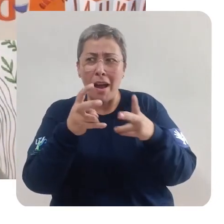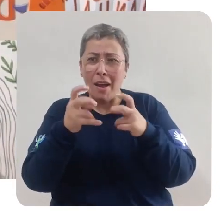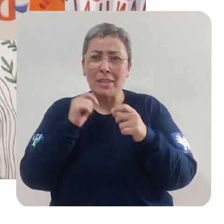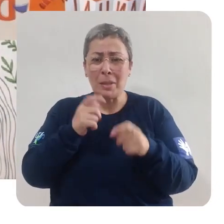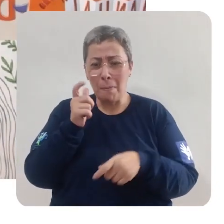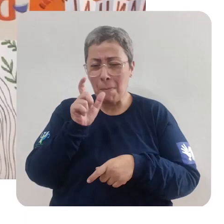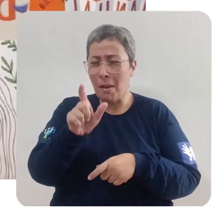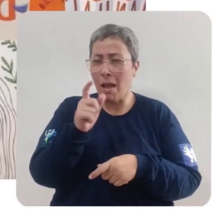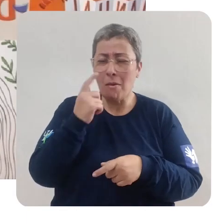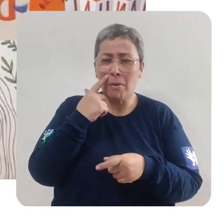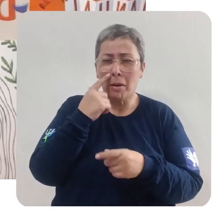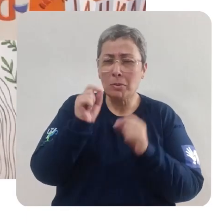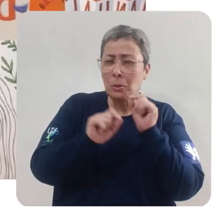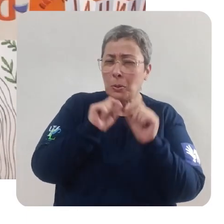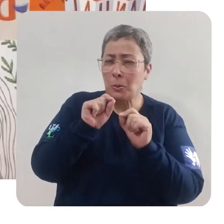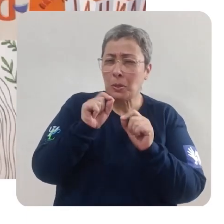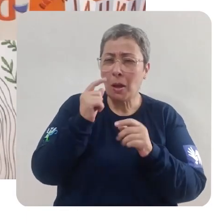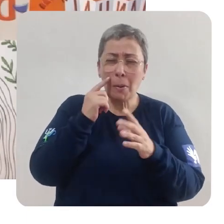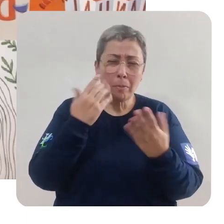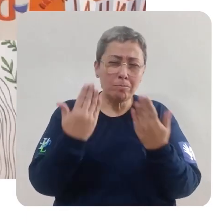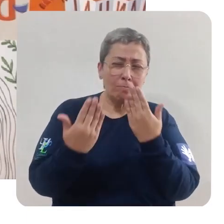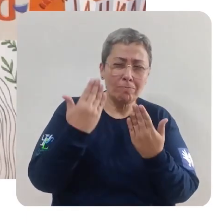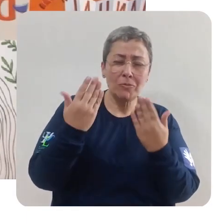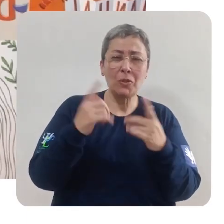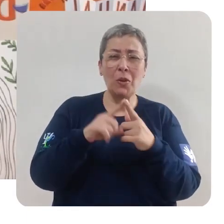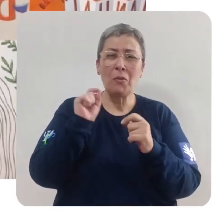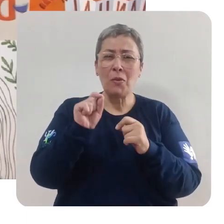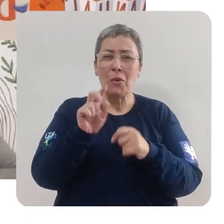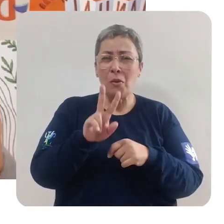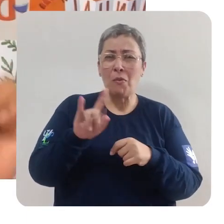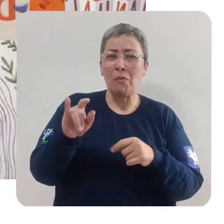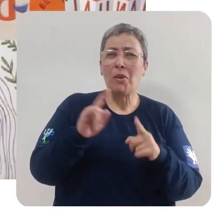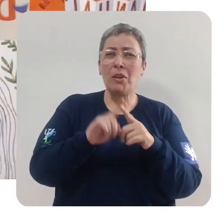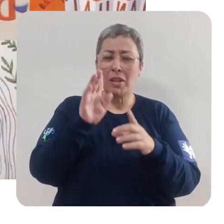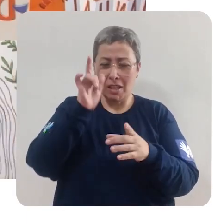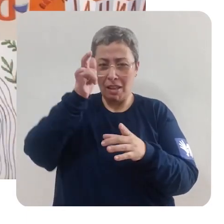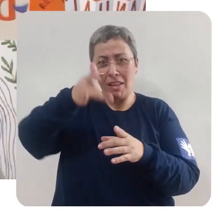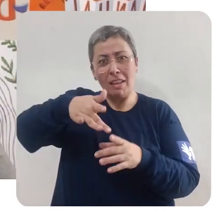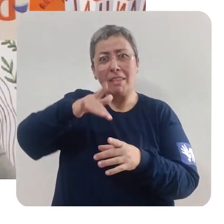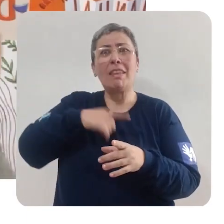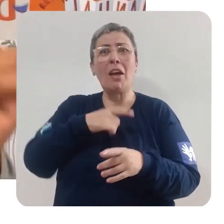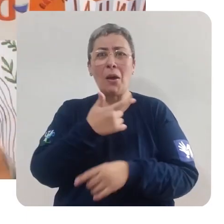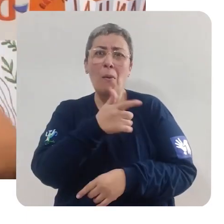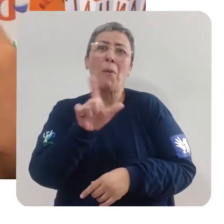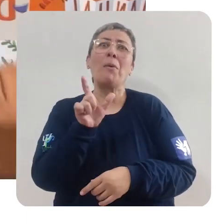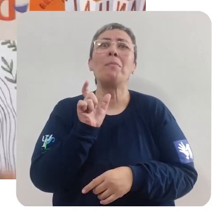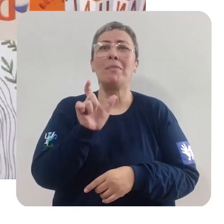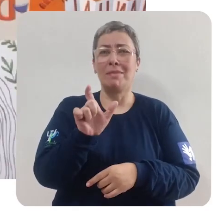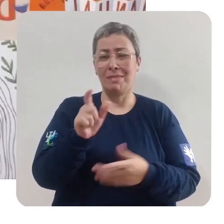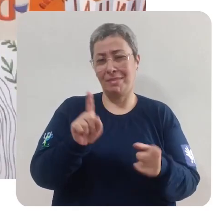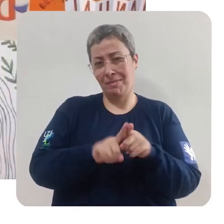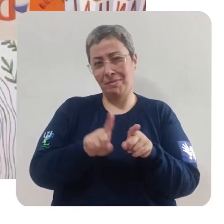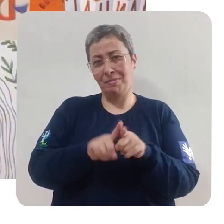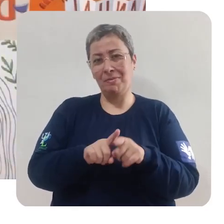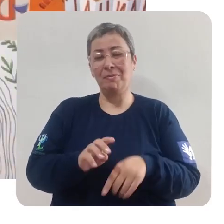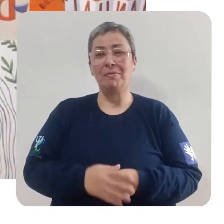uma palavra bem desconfiado ou desconfiada se dentro dela não tem outra